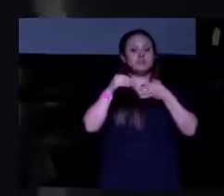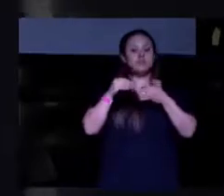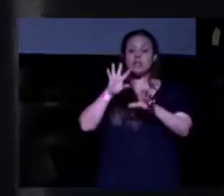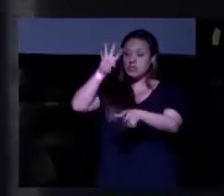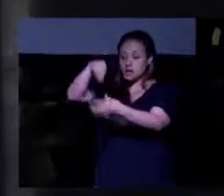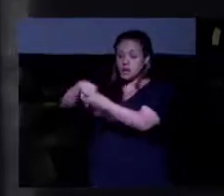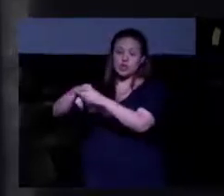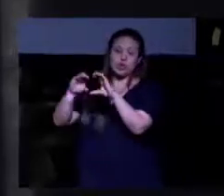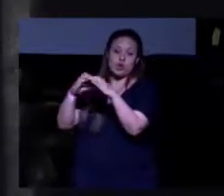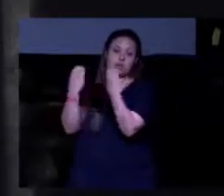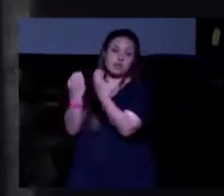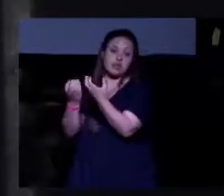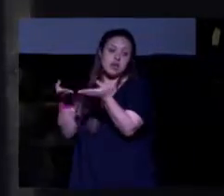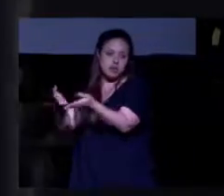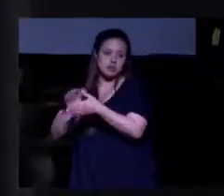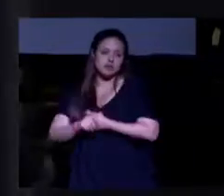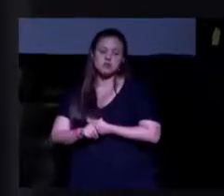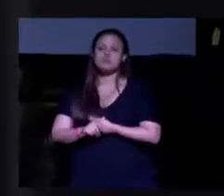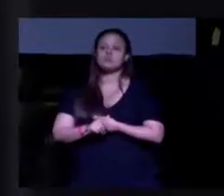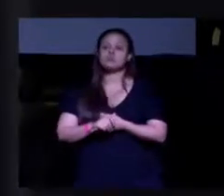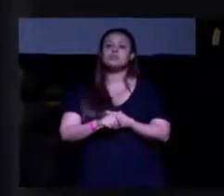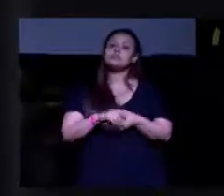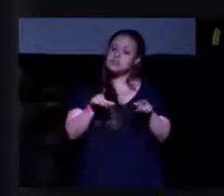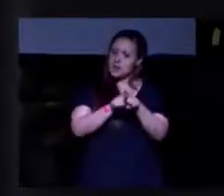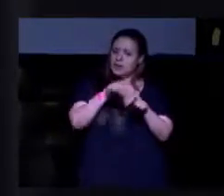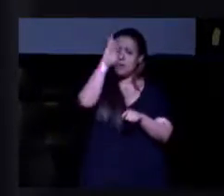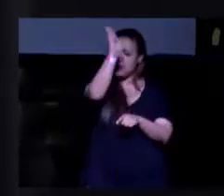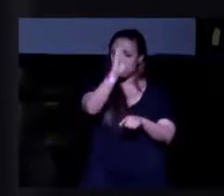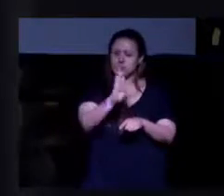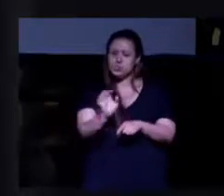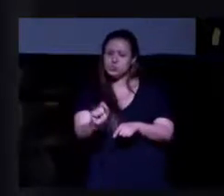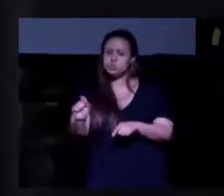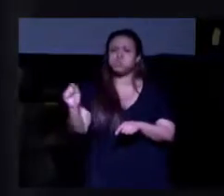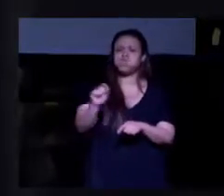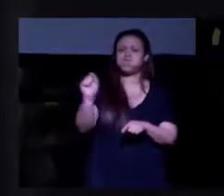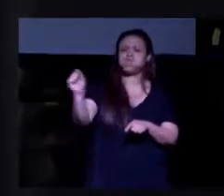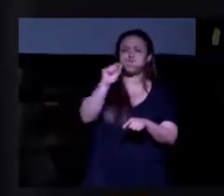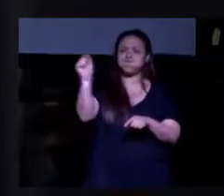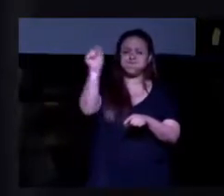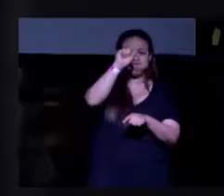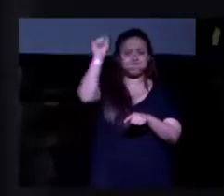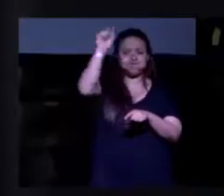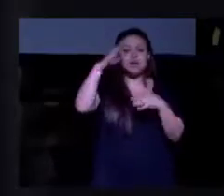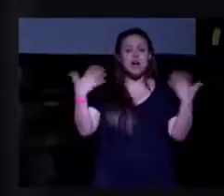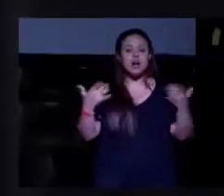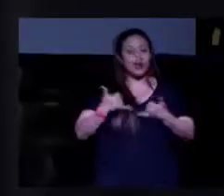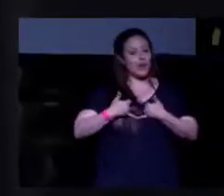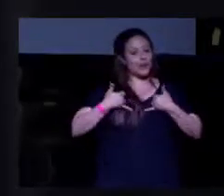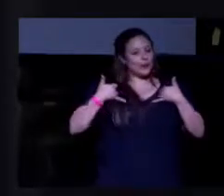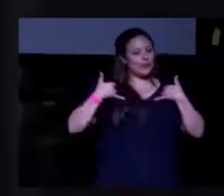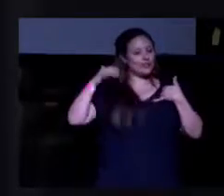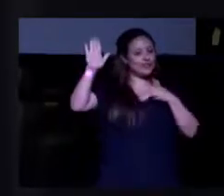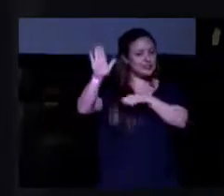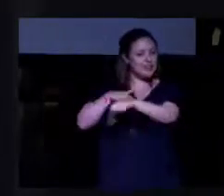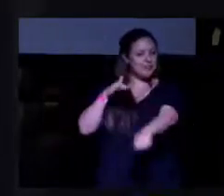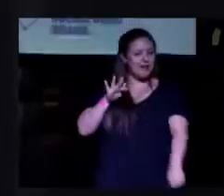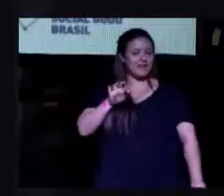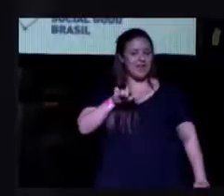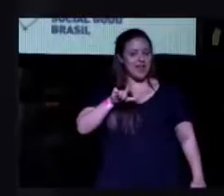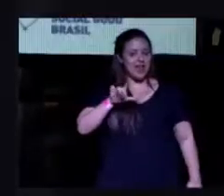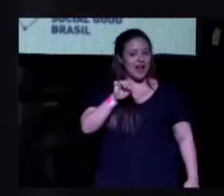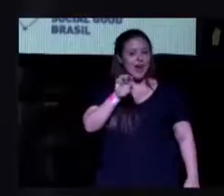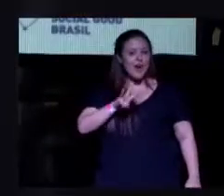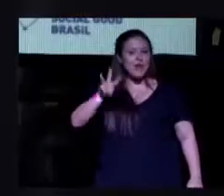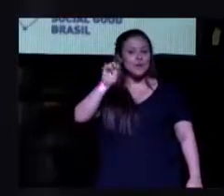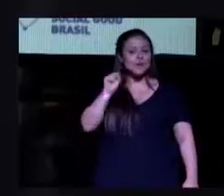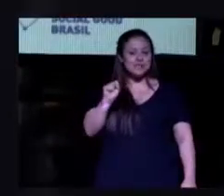todo o Brasil. E a gente tem aqui o orgulho, o Social Good, de chamar a nossa rede de Fellows do Social Good